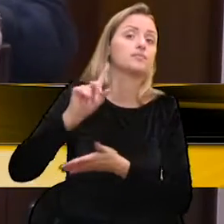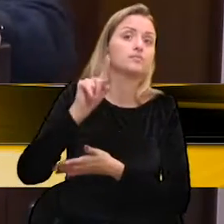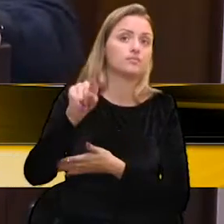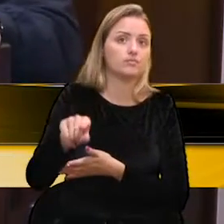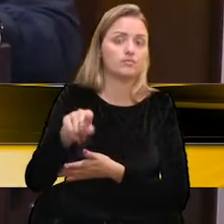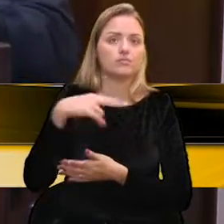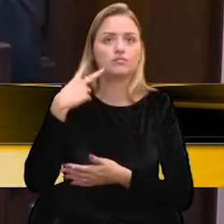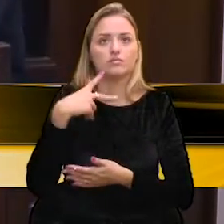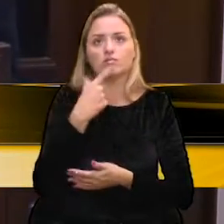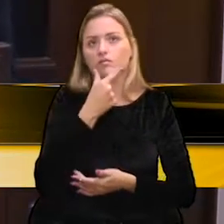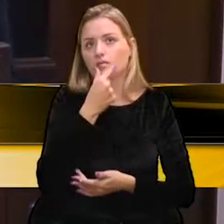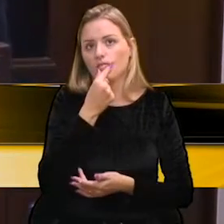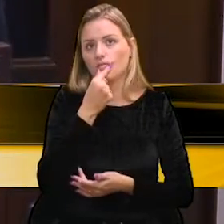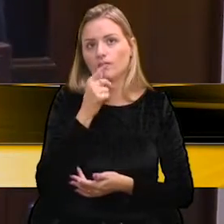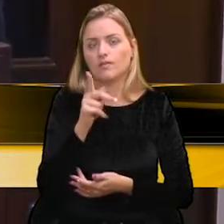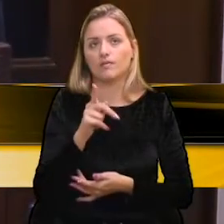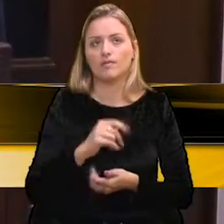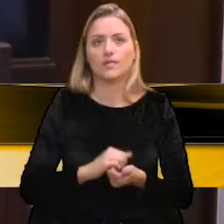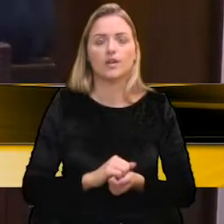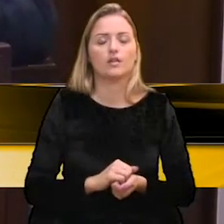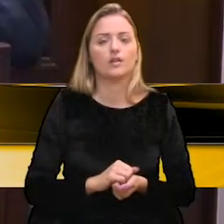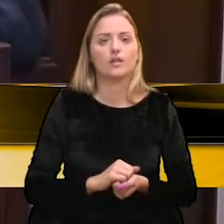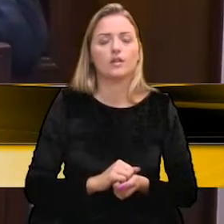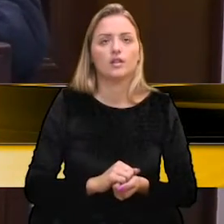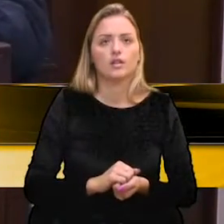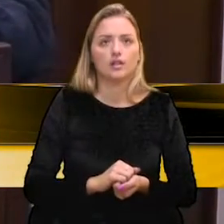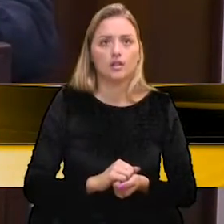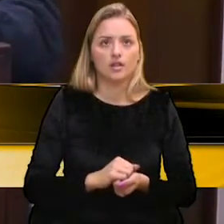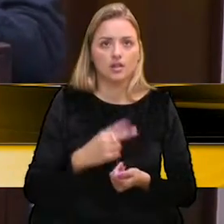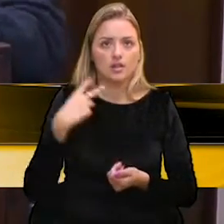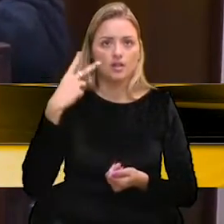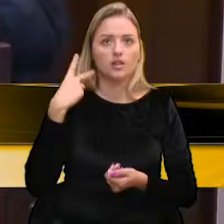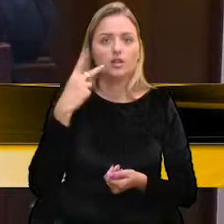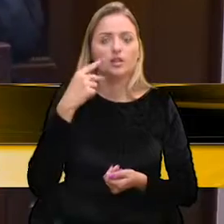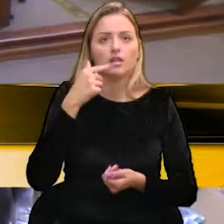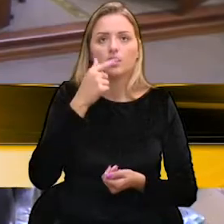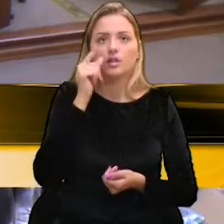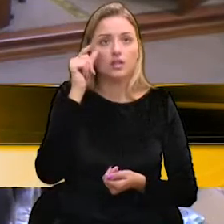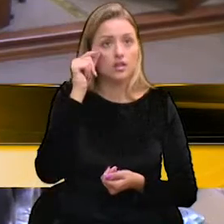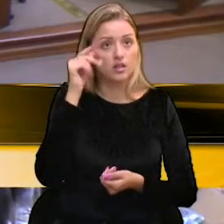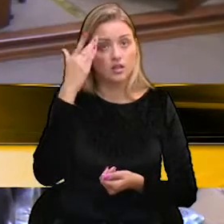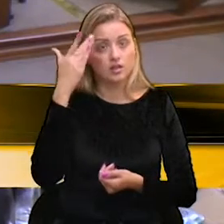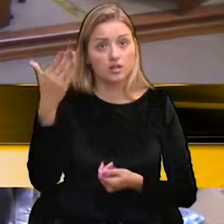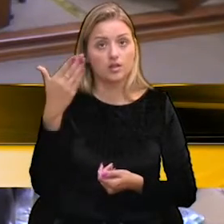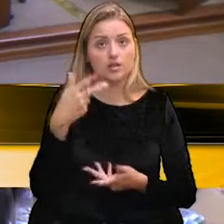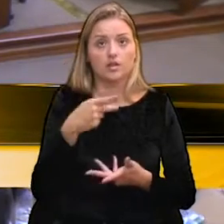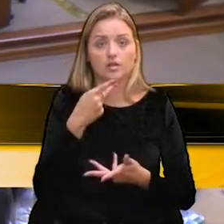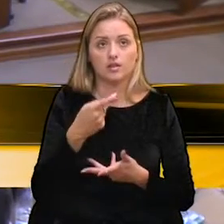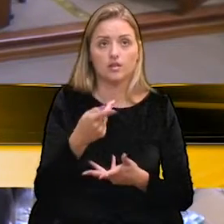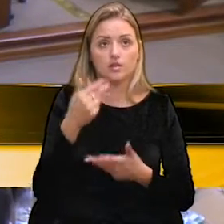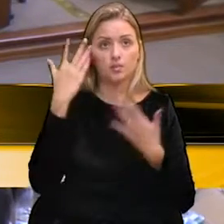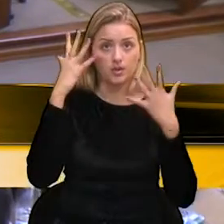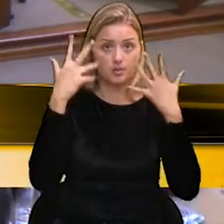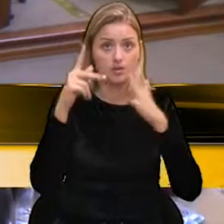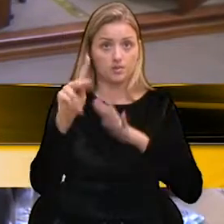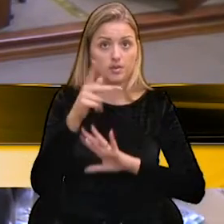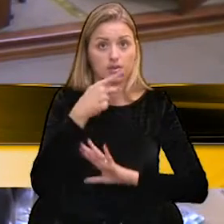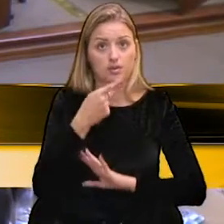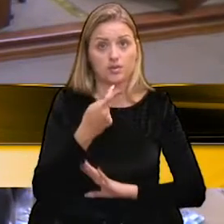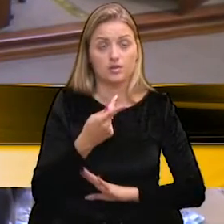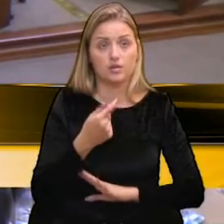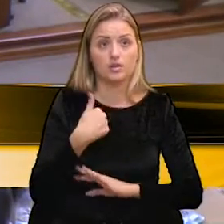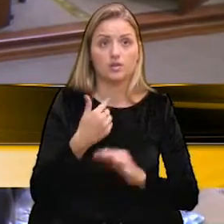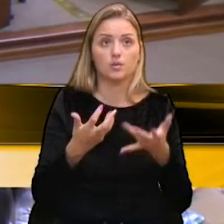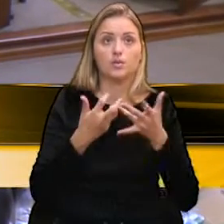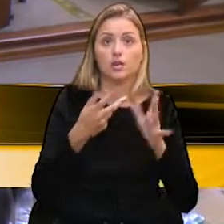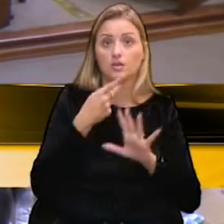o vereador, por favor, Rodrigo Beltrão. Vereador Périco, obrigado pela oportunidade, parabéns pela sua manifestação. E